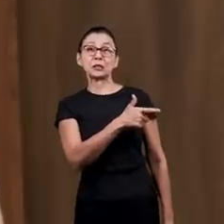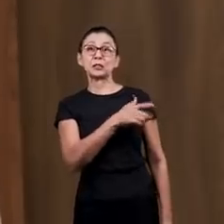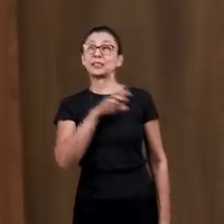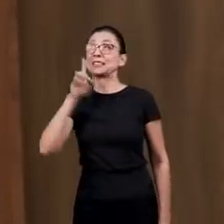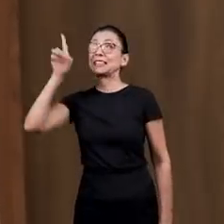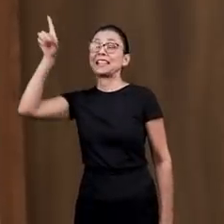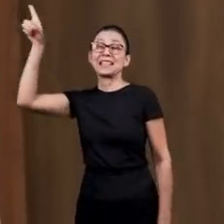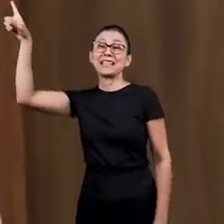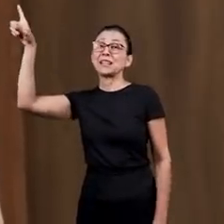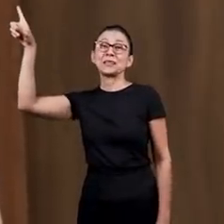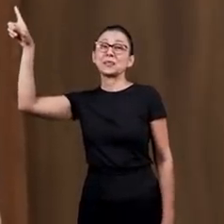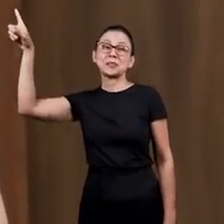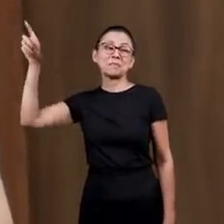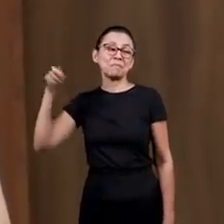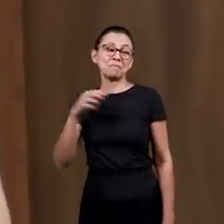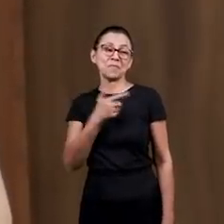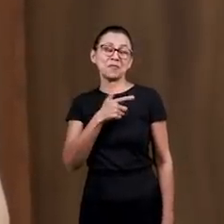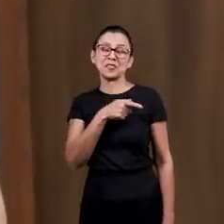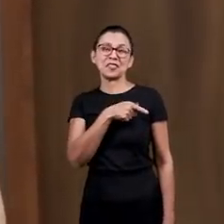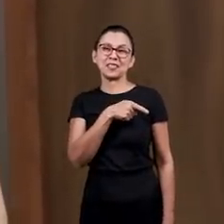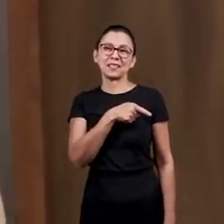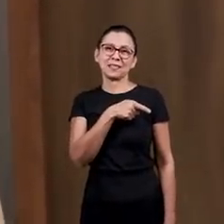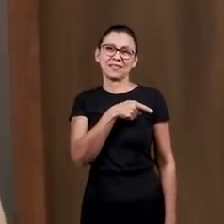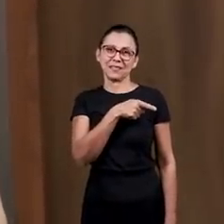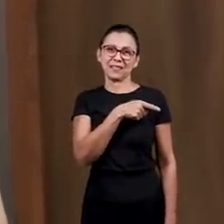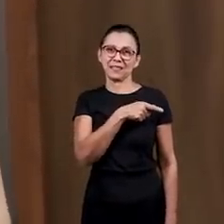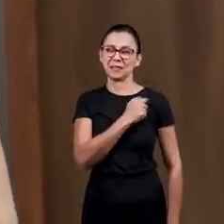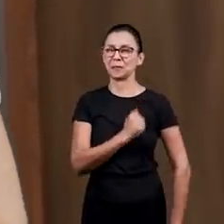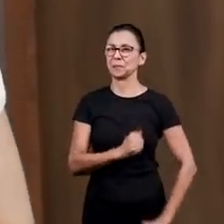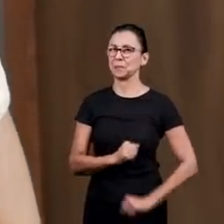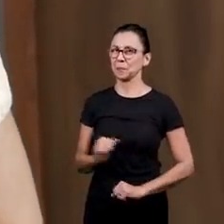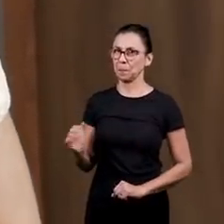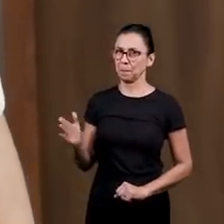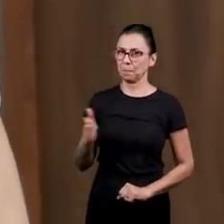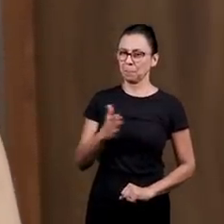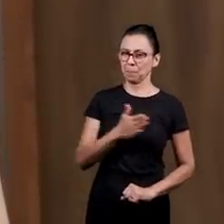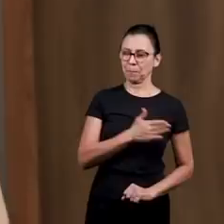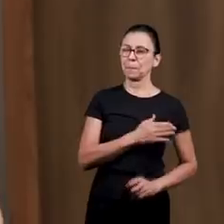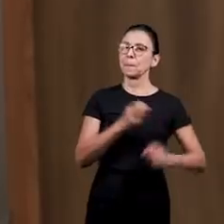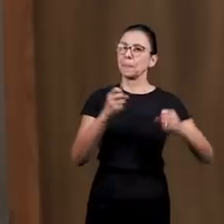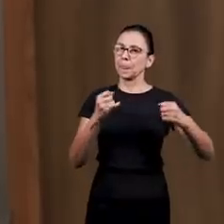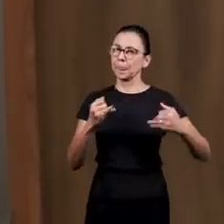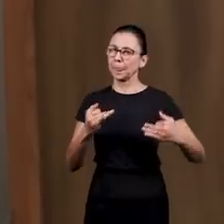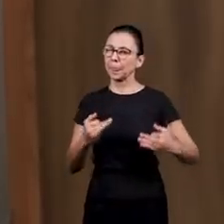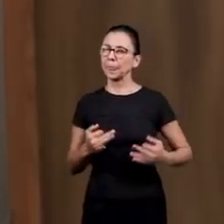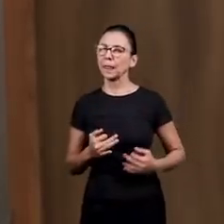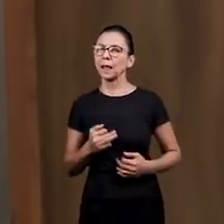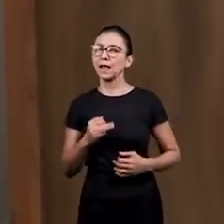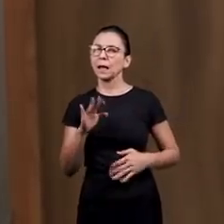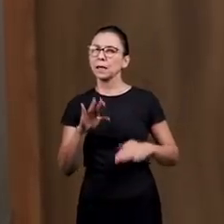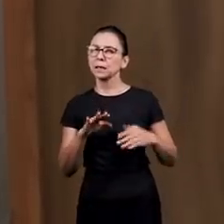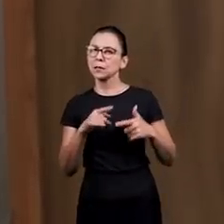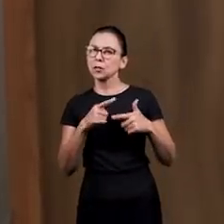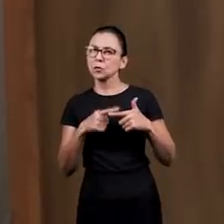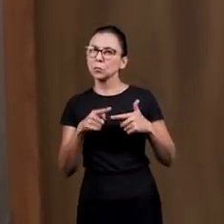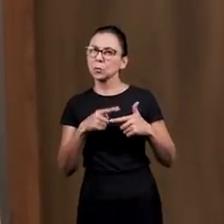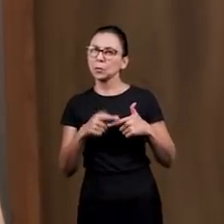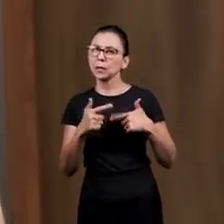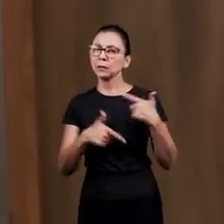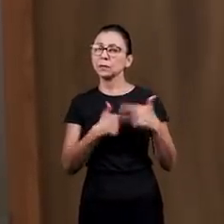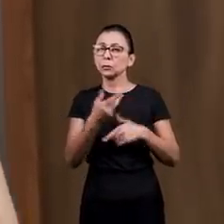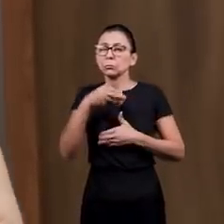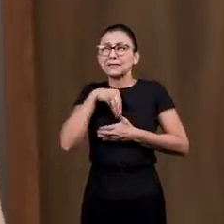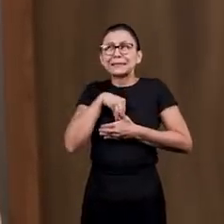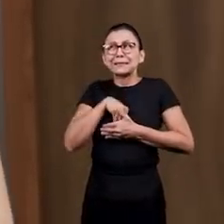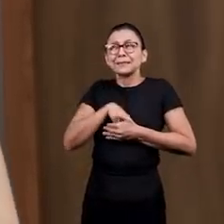tinham o Senhor Deus. Às vezes, os nossos inimigos, os nossos problemas, as nossas